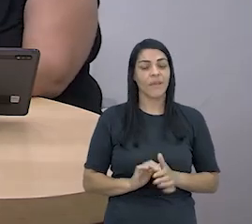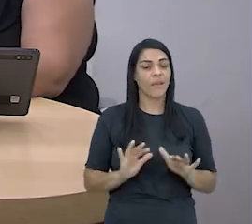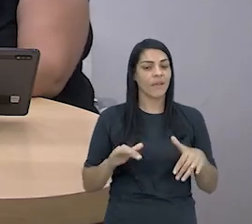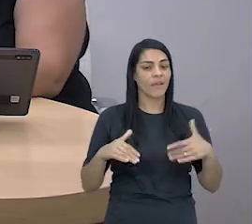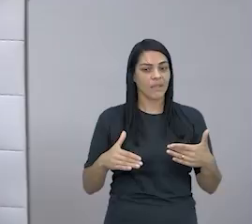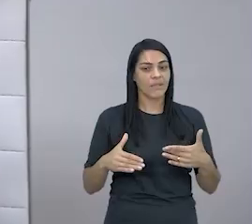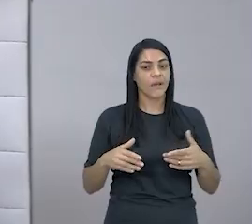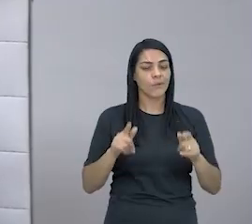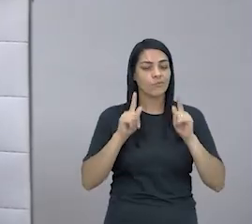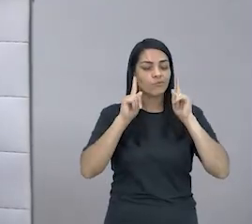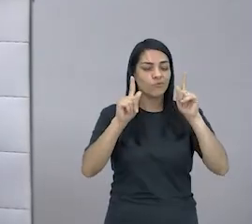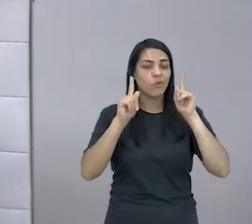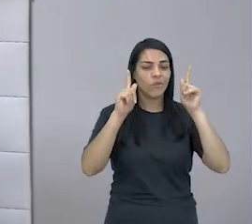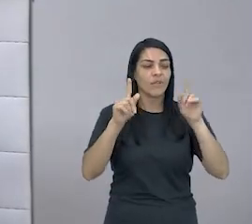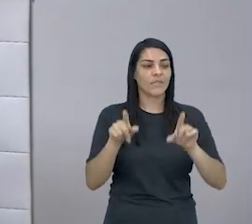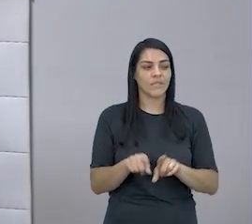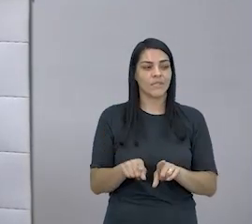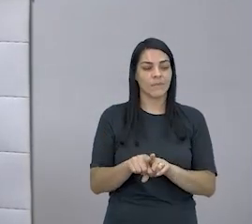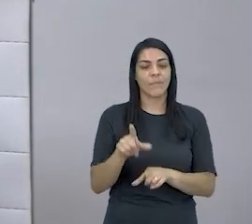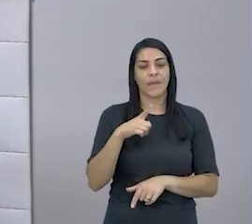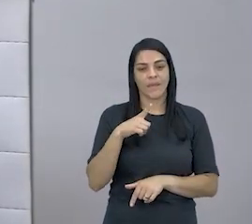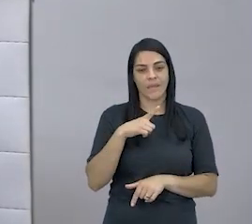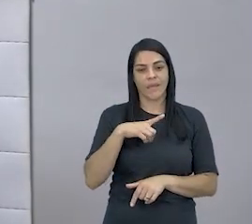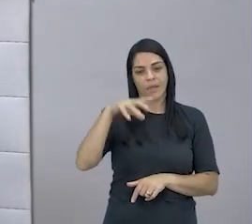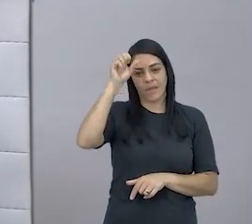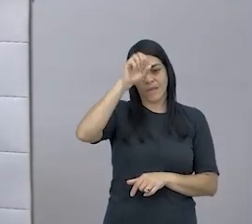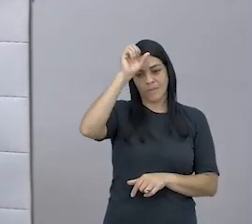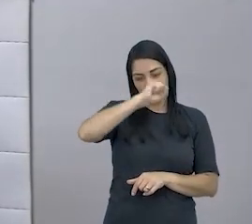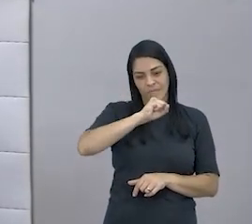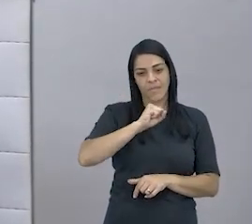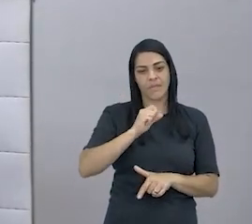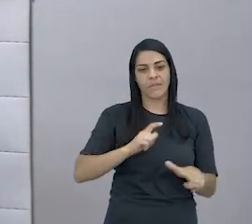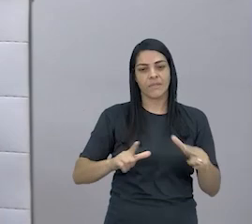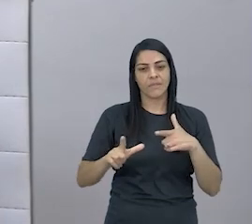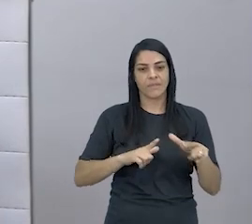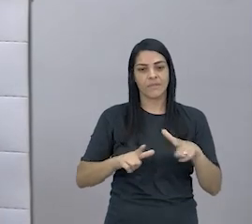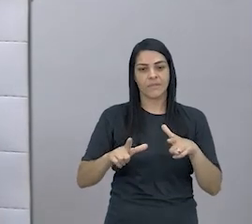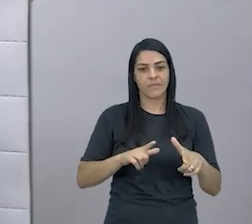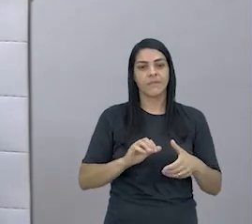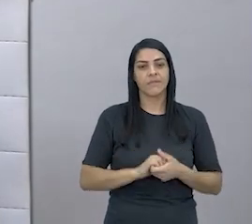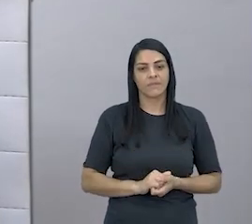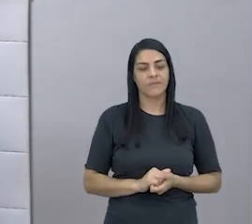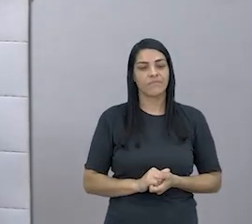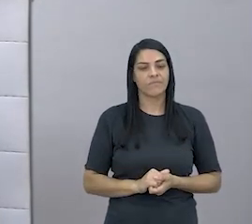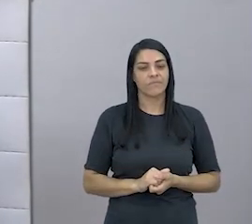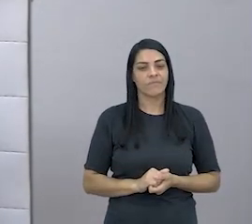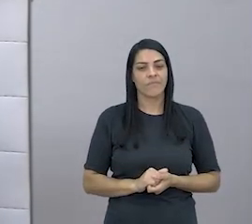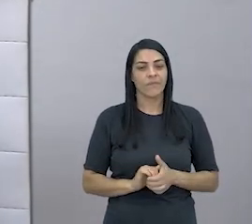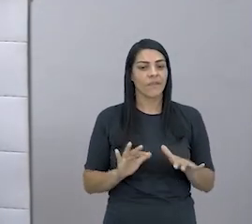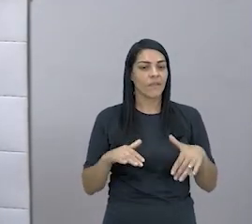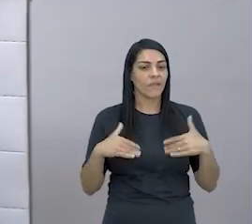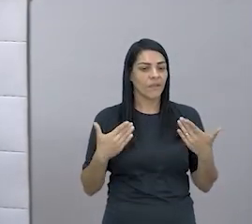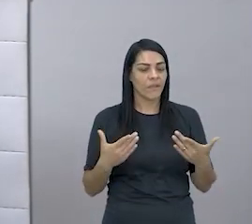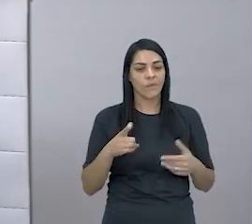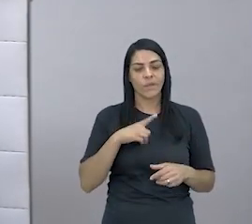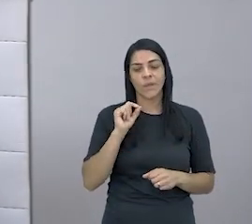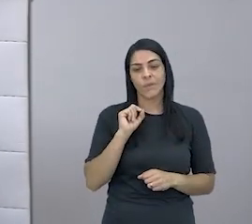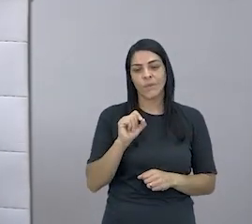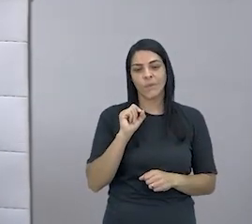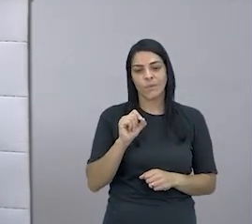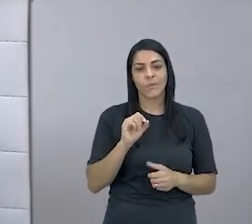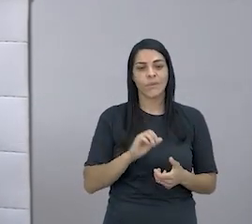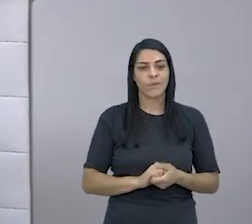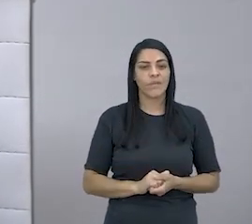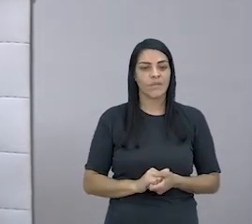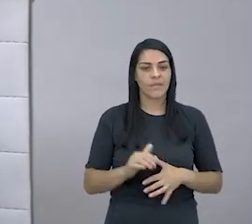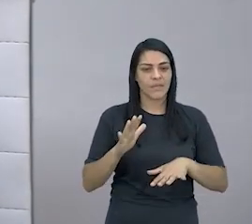muito. Se divertir, né? O trabalho com a cognição é muito grande. Inclusive, gente, a área